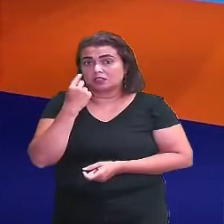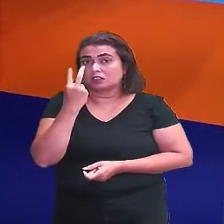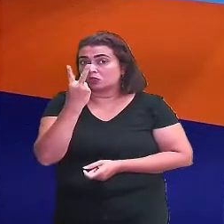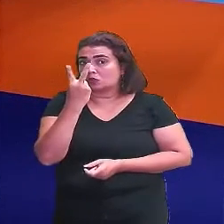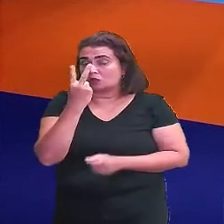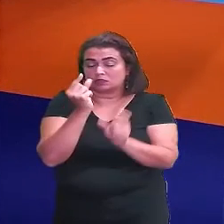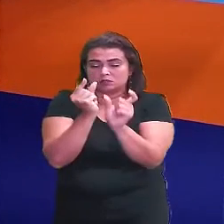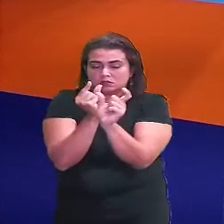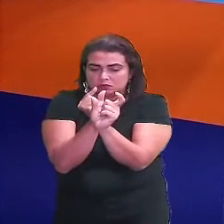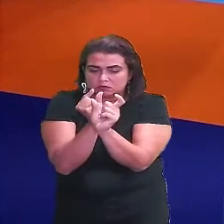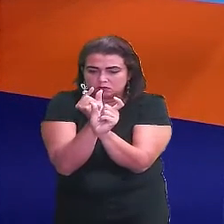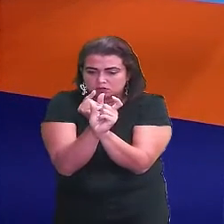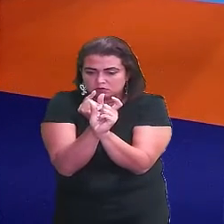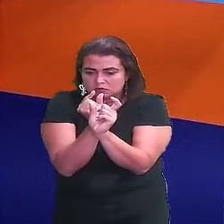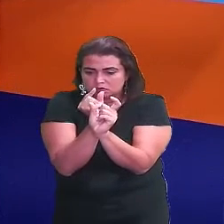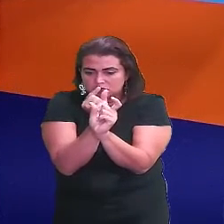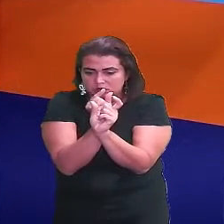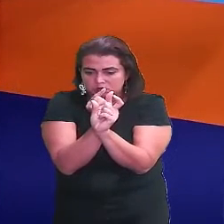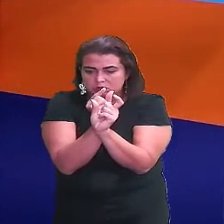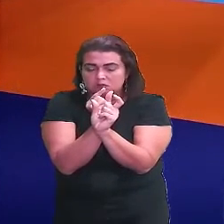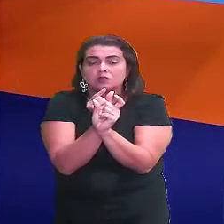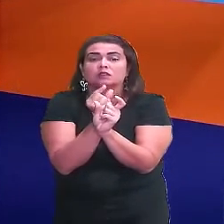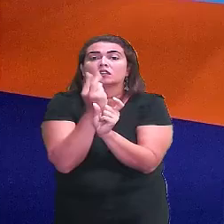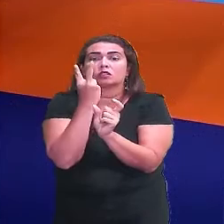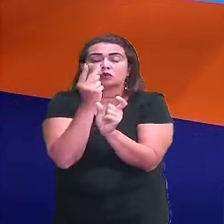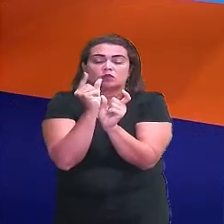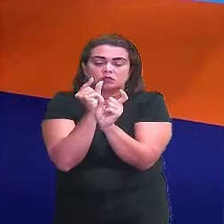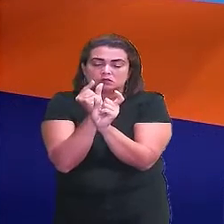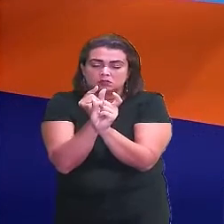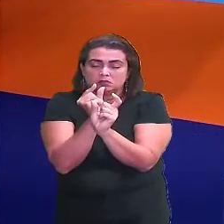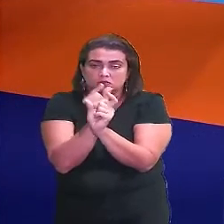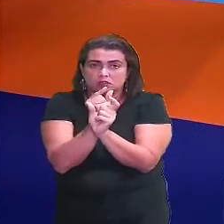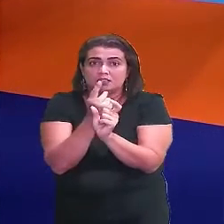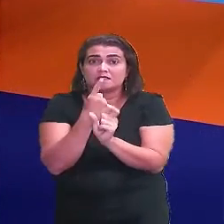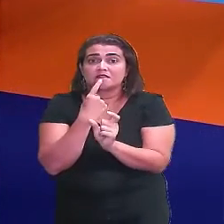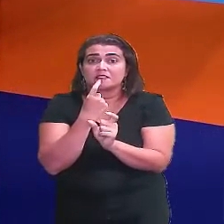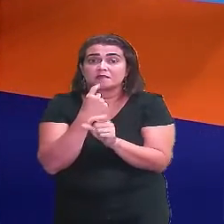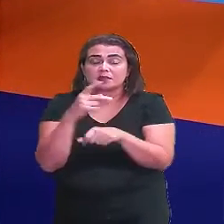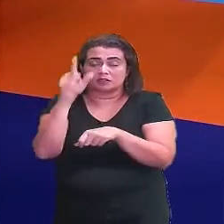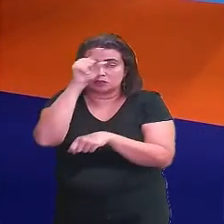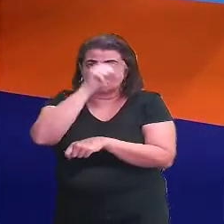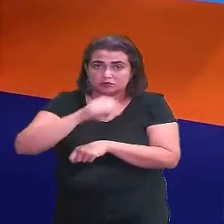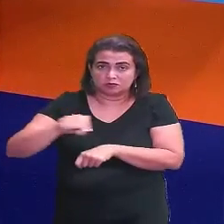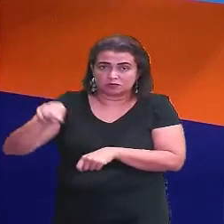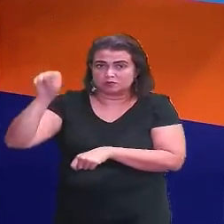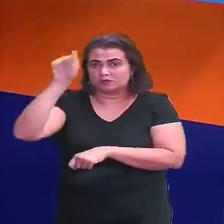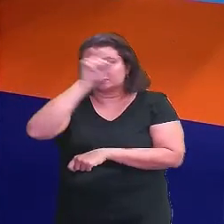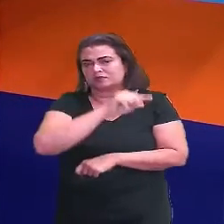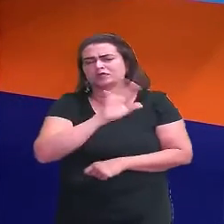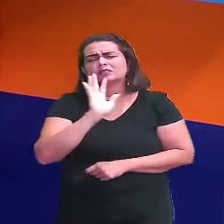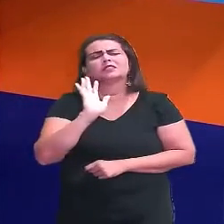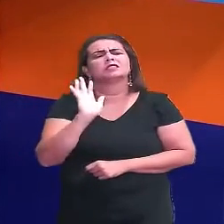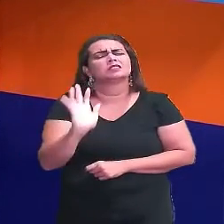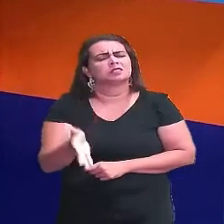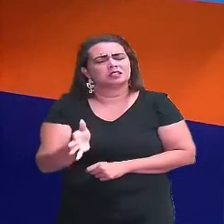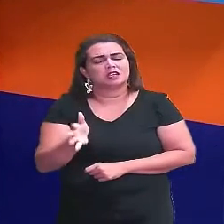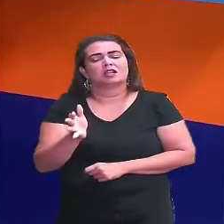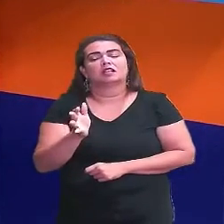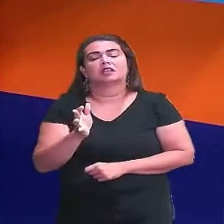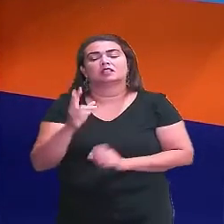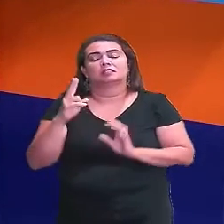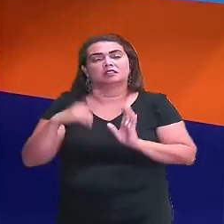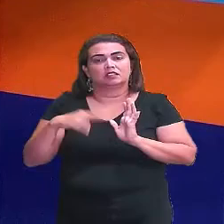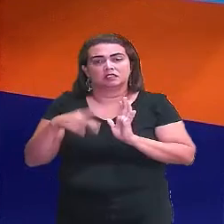de 2 sílabas, tá? E a gente vai marcar de vermelho. Então, vamos lá. A gente já conhece as palavras que eu já